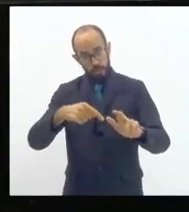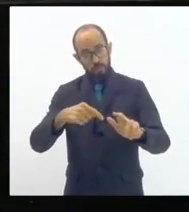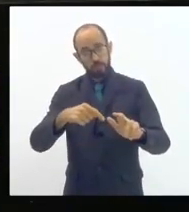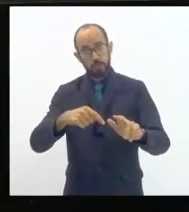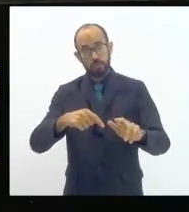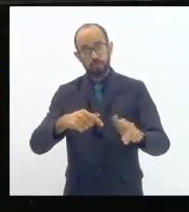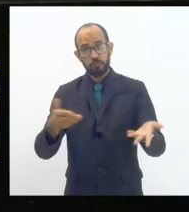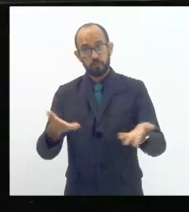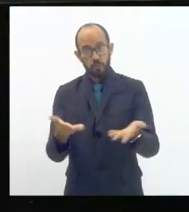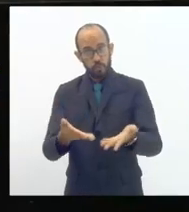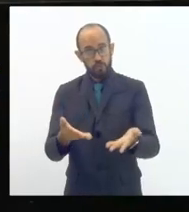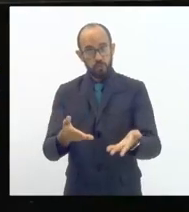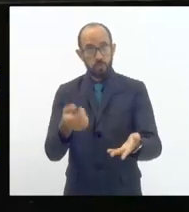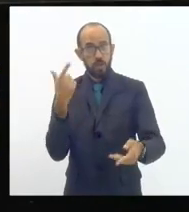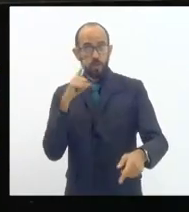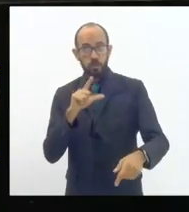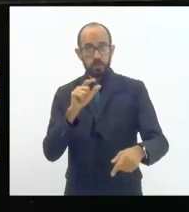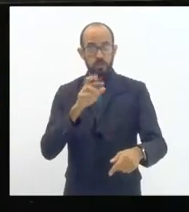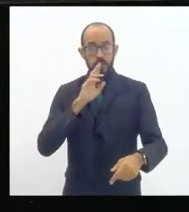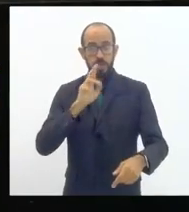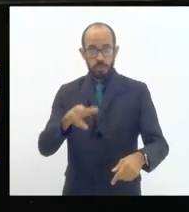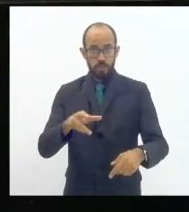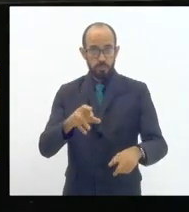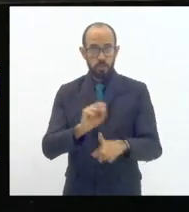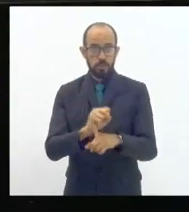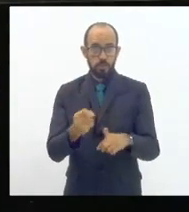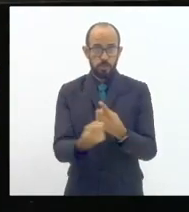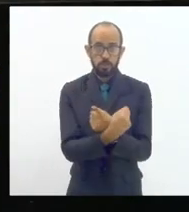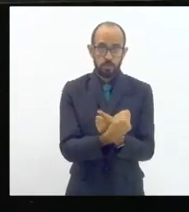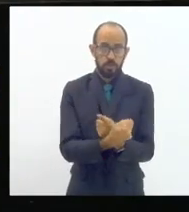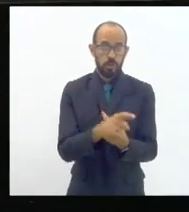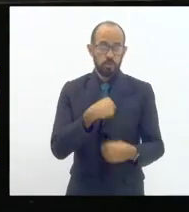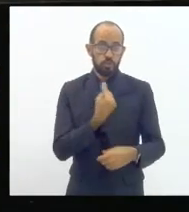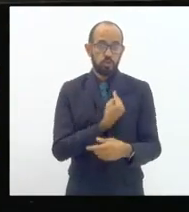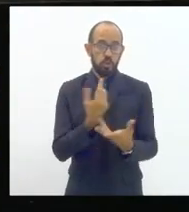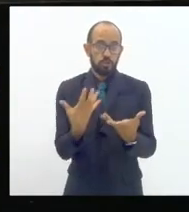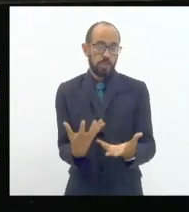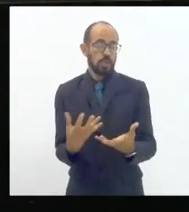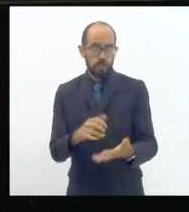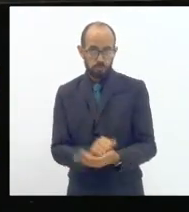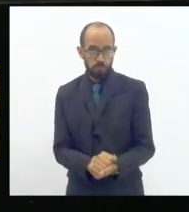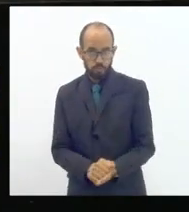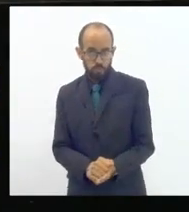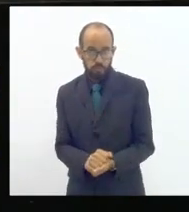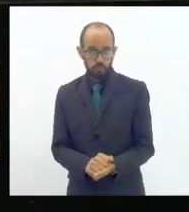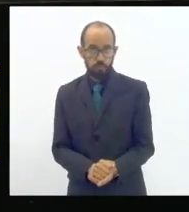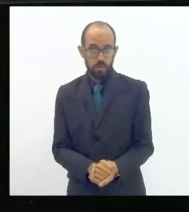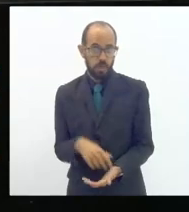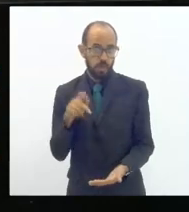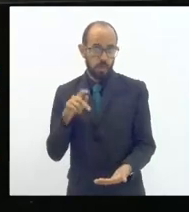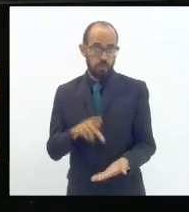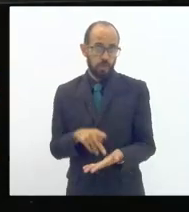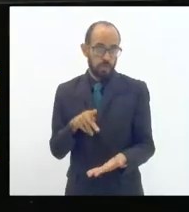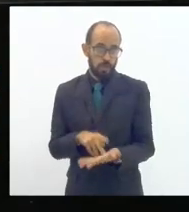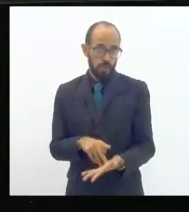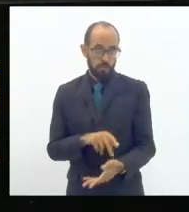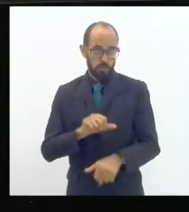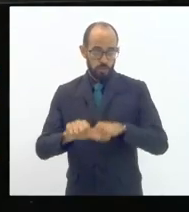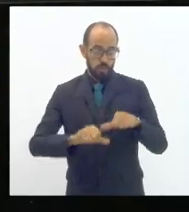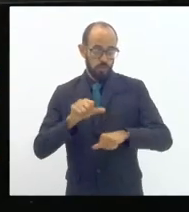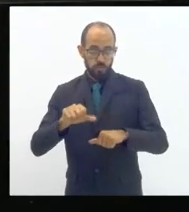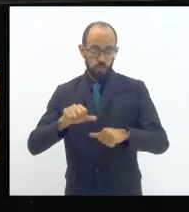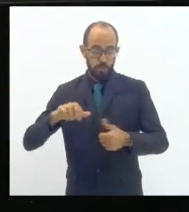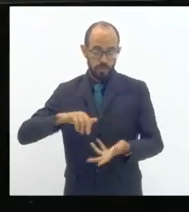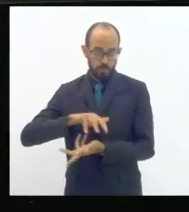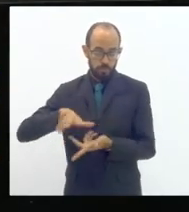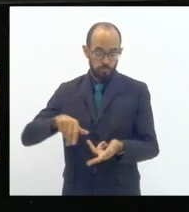atualmente serem dar as respostas que nós estamos querendo exatamente para se transformar este mundo que está